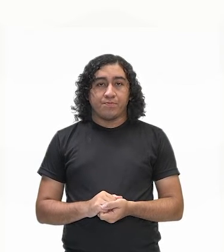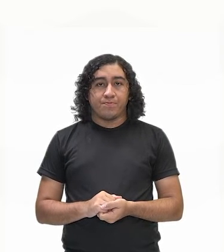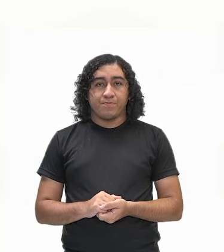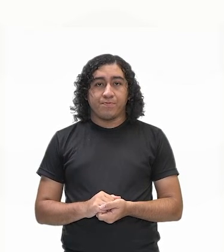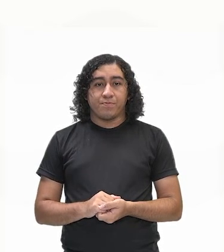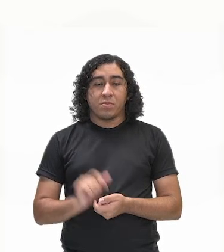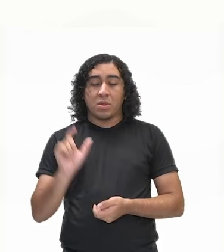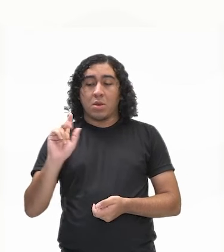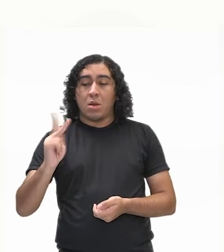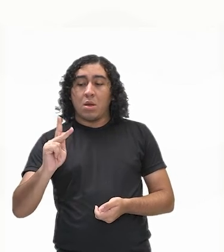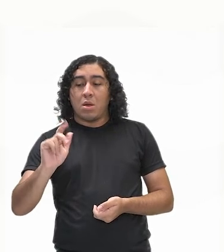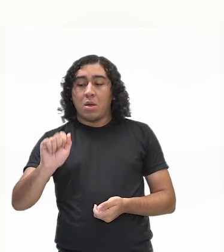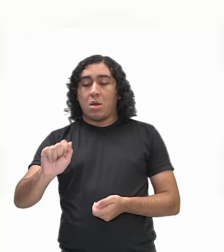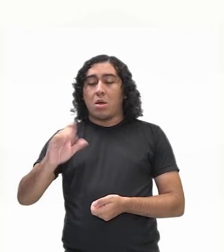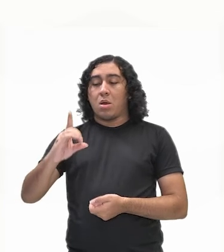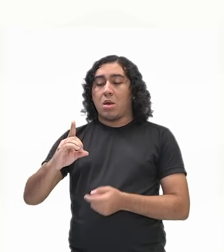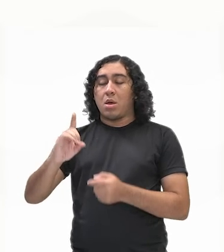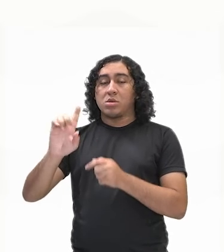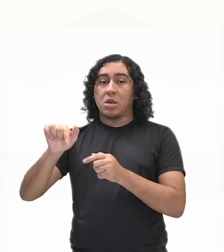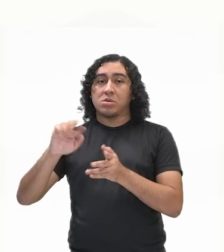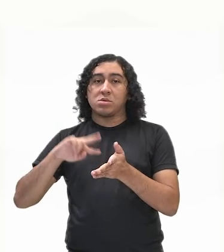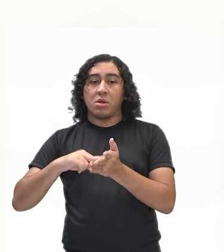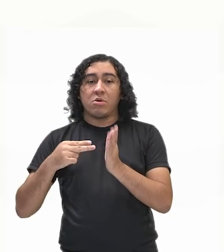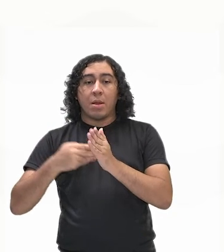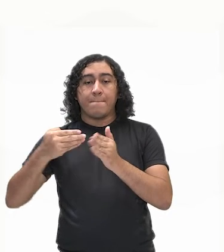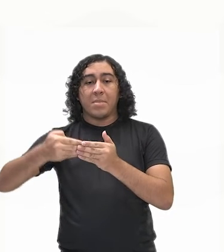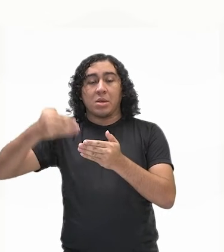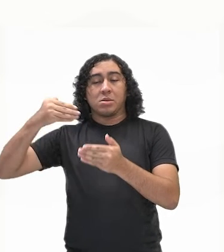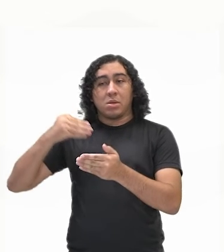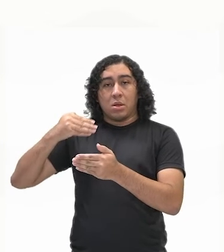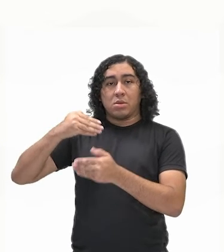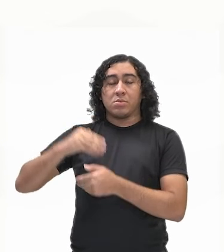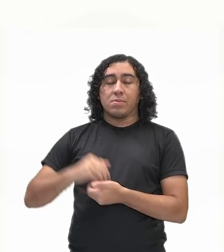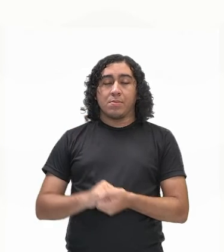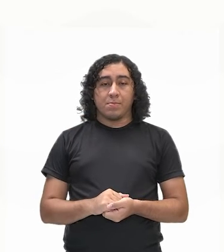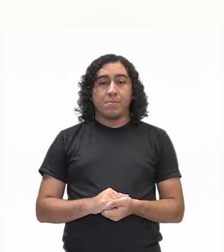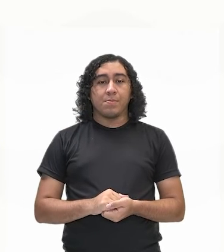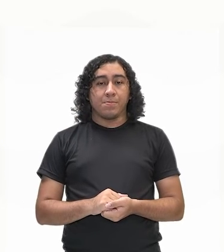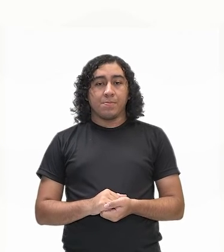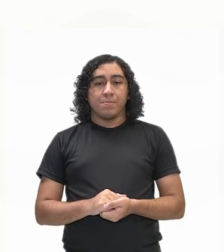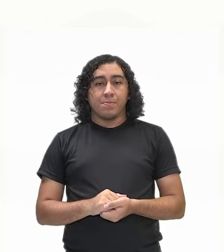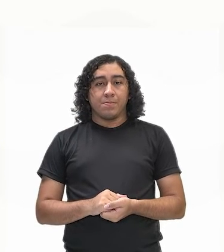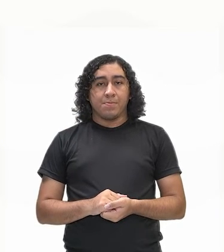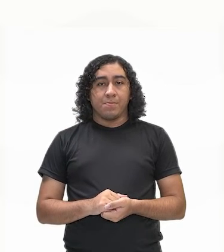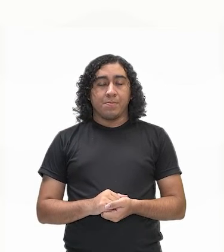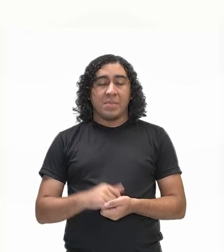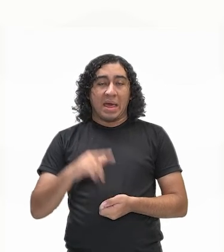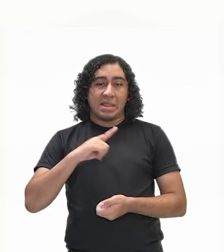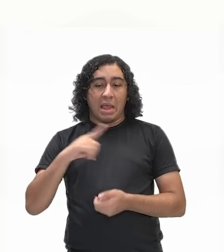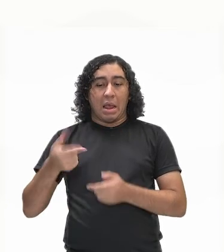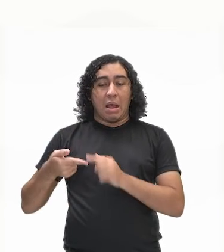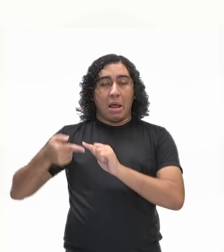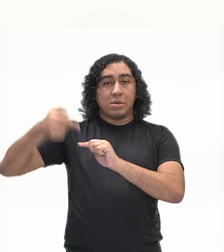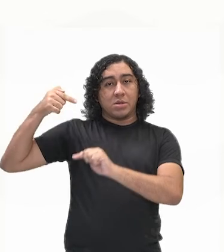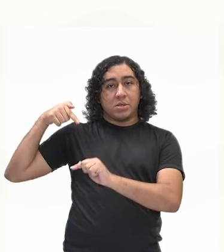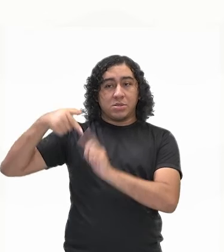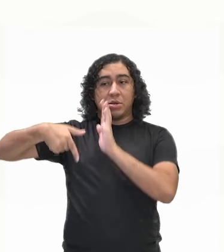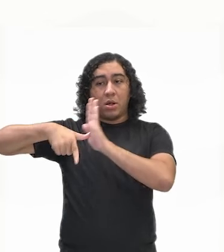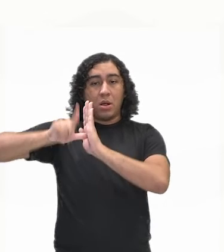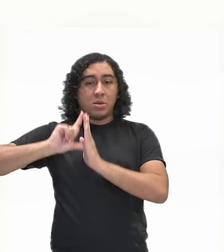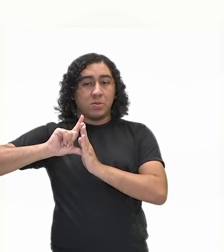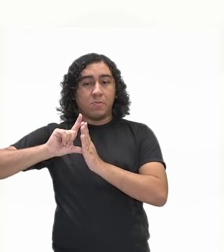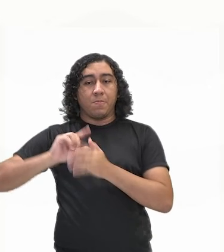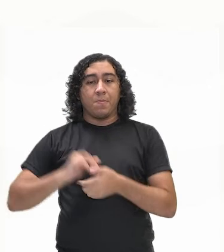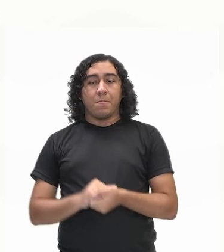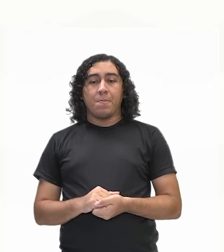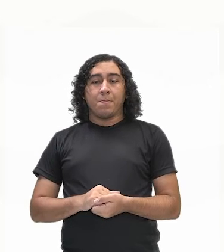Tínhamos é o passado de have, a palavrinha have significa ter,